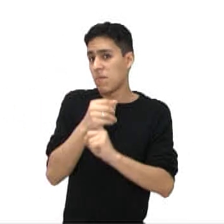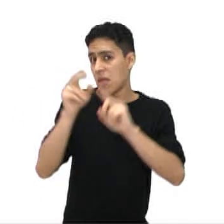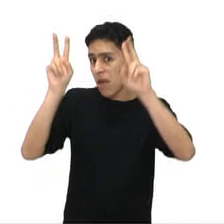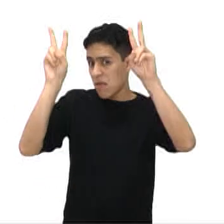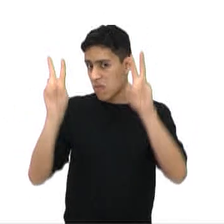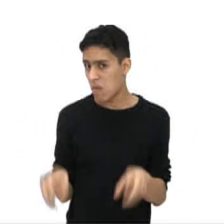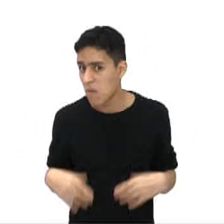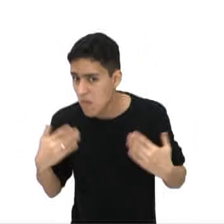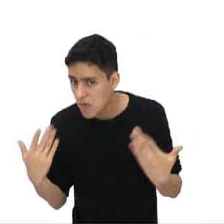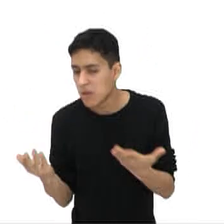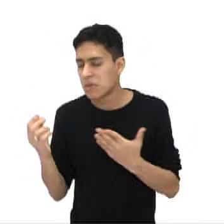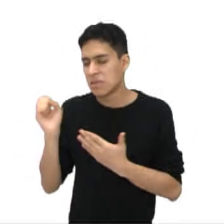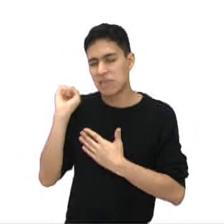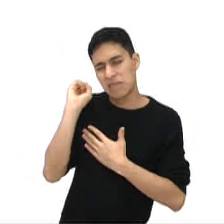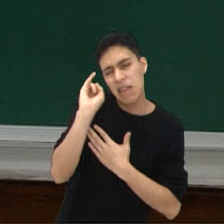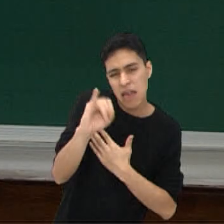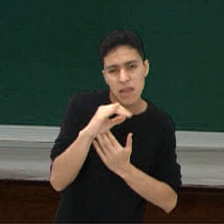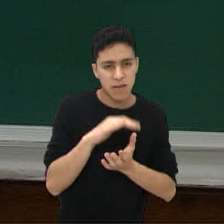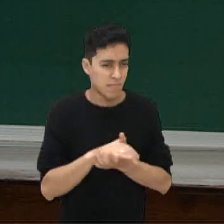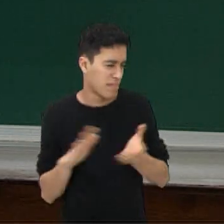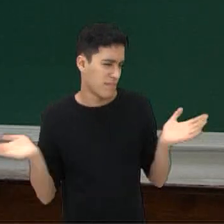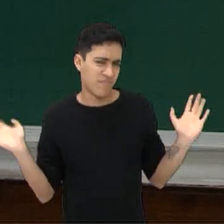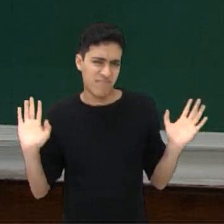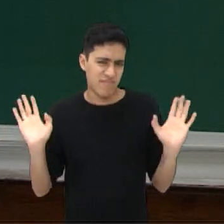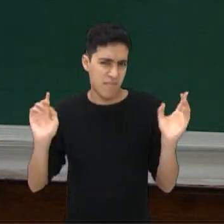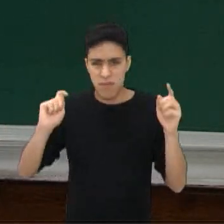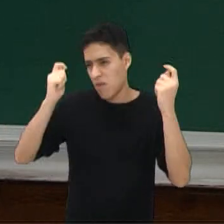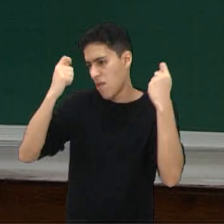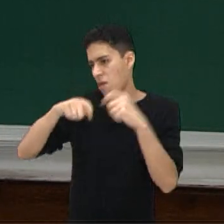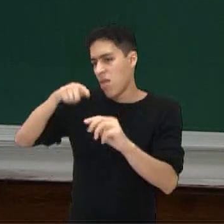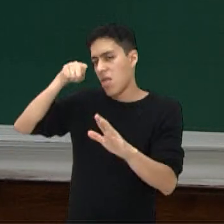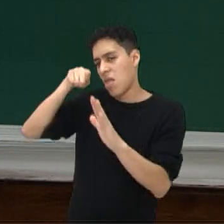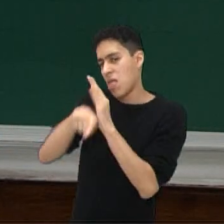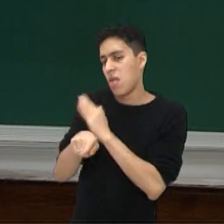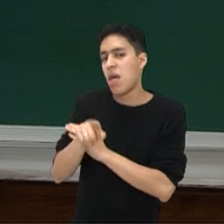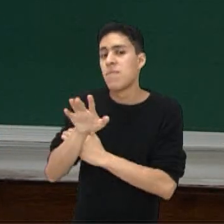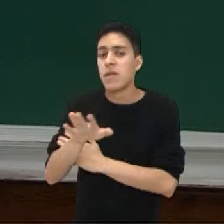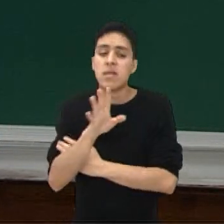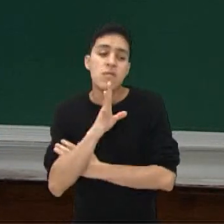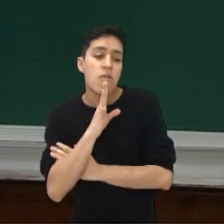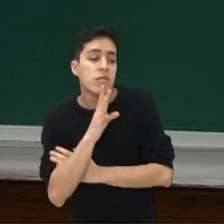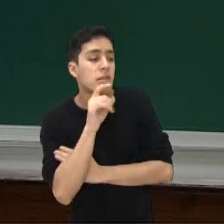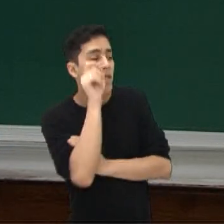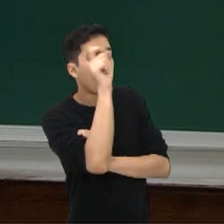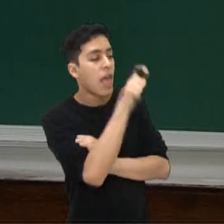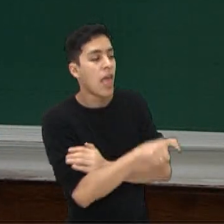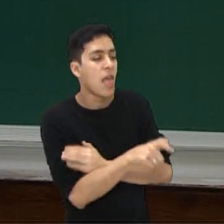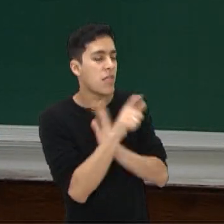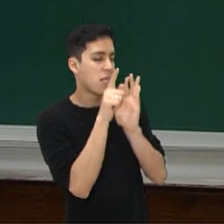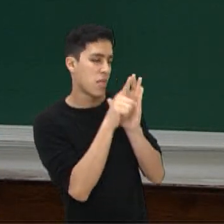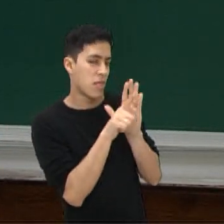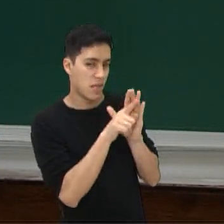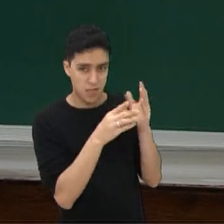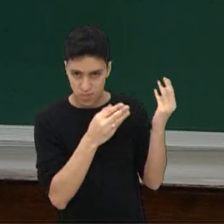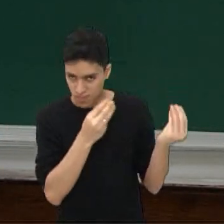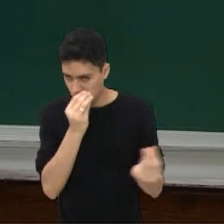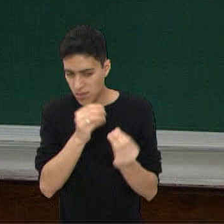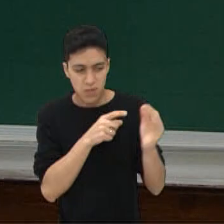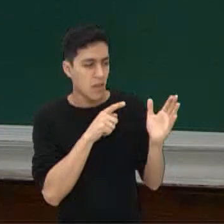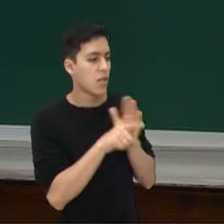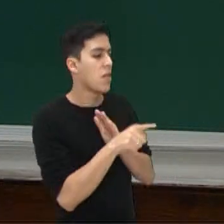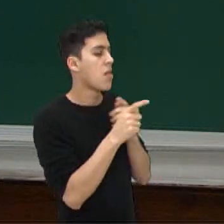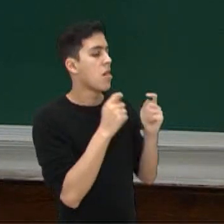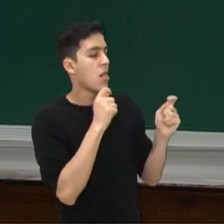que ele precisa ser especialista? Ele não precisa ser um especialista, mas ele tem que conhecer do que ele vai entrevistar. Como que ele vai entrevistar alguém se